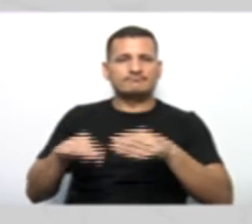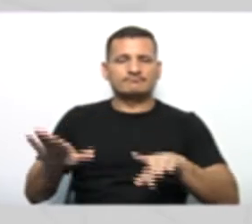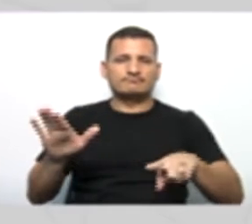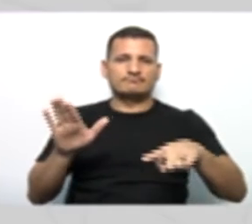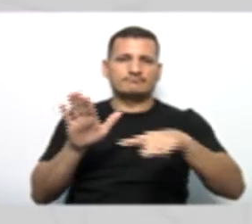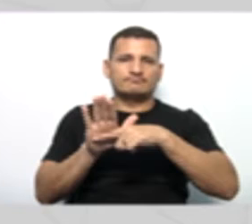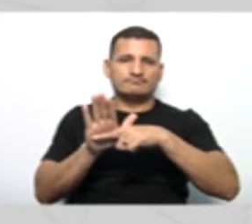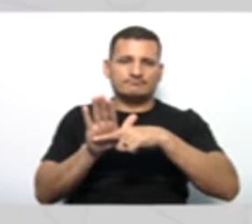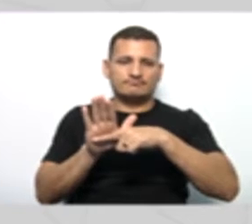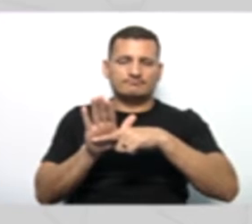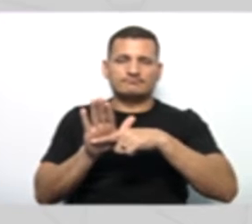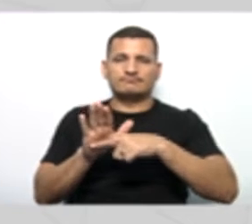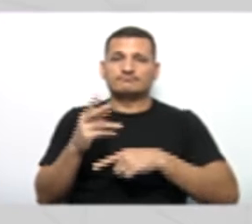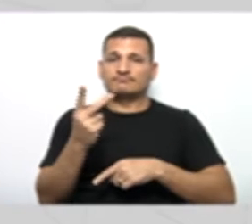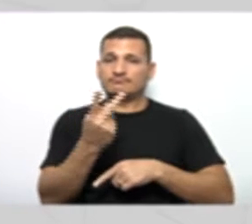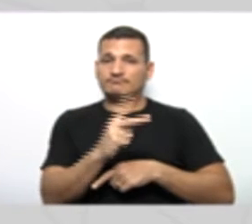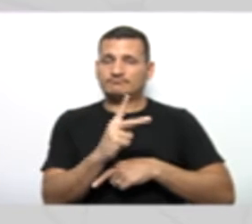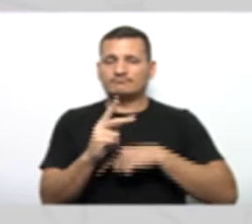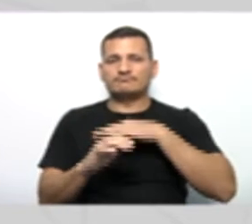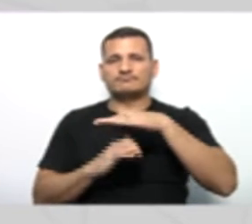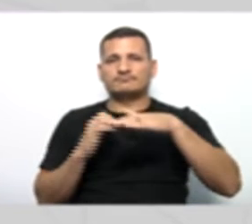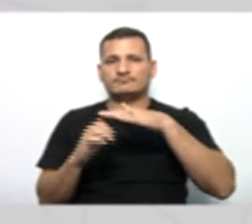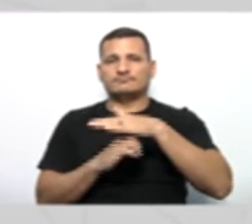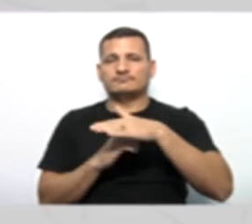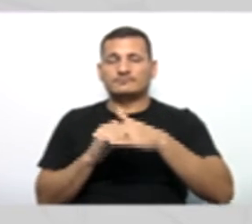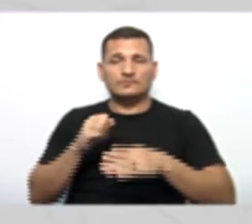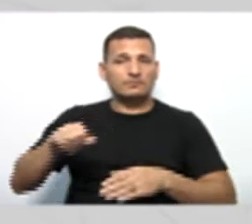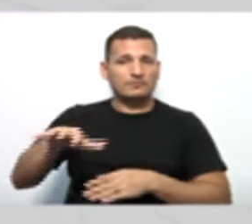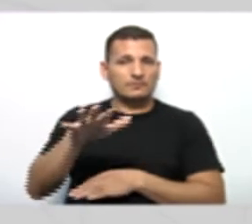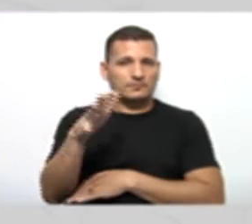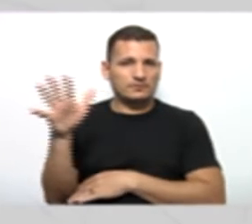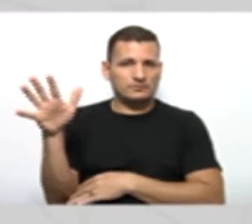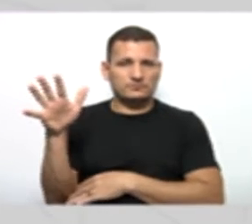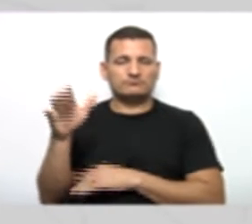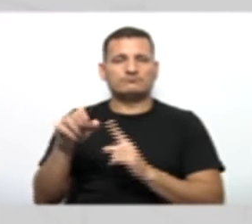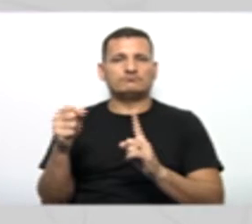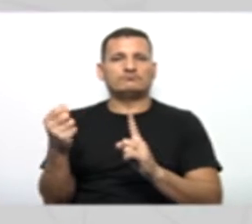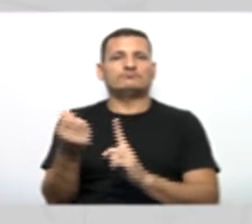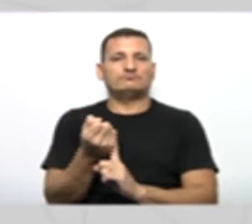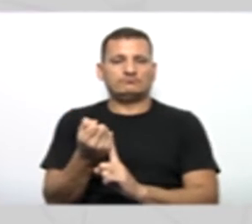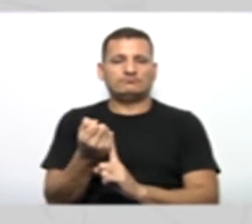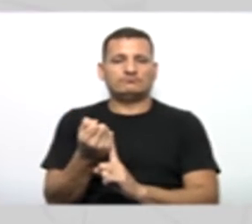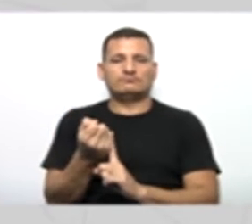negativos do seu negócio sobre o meio ambiente e a sociedade.